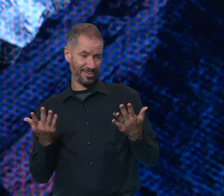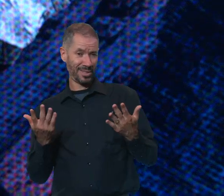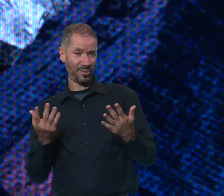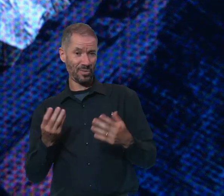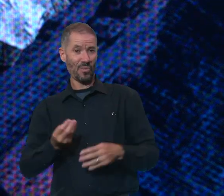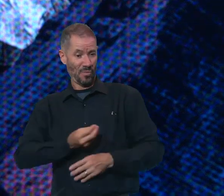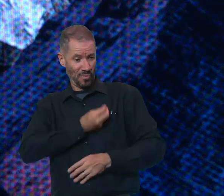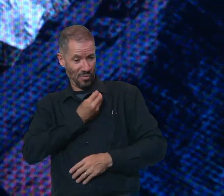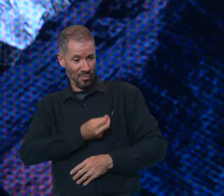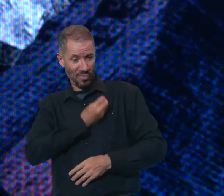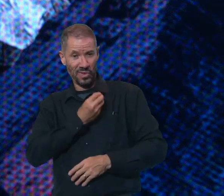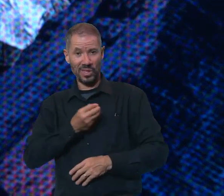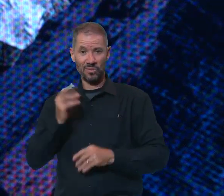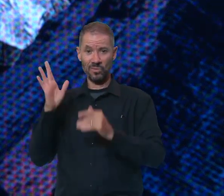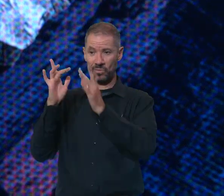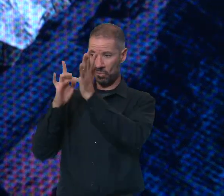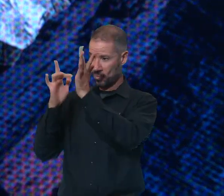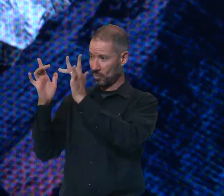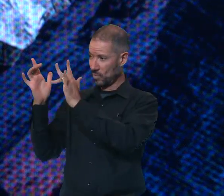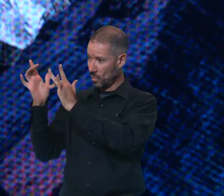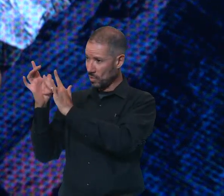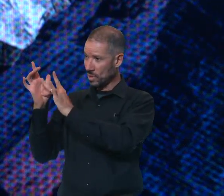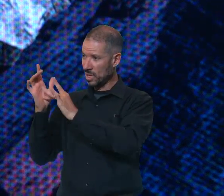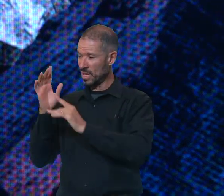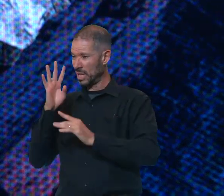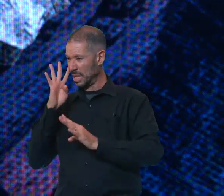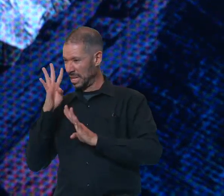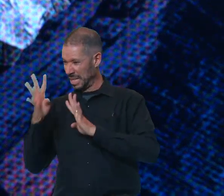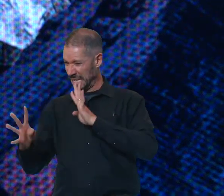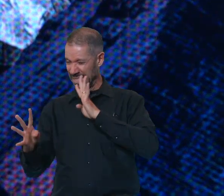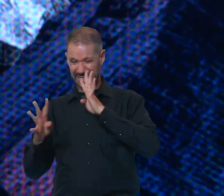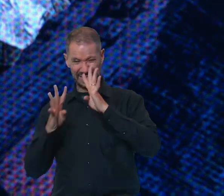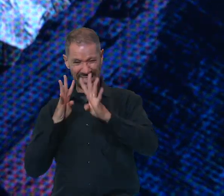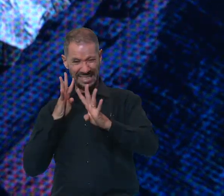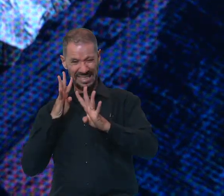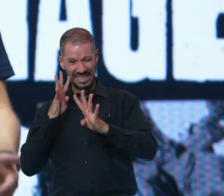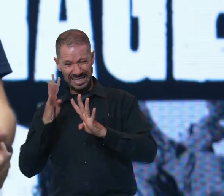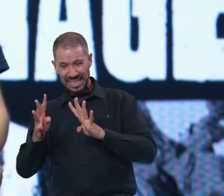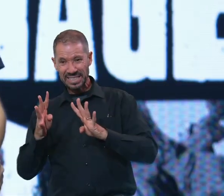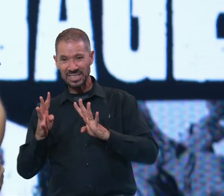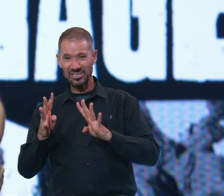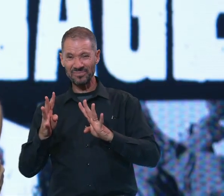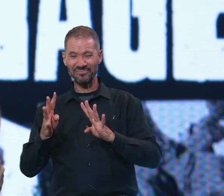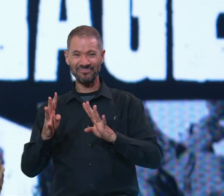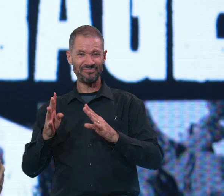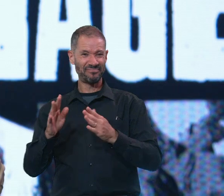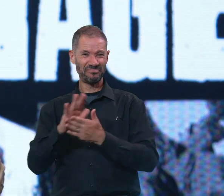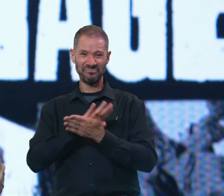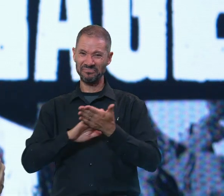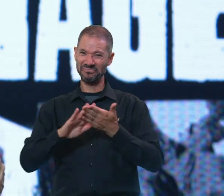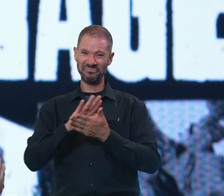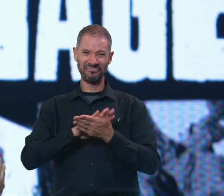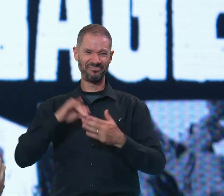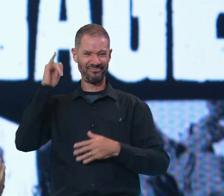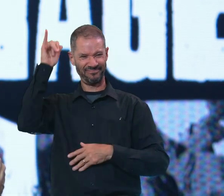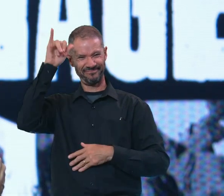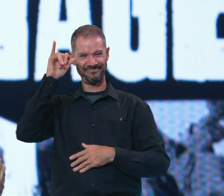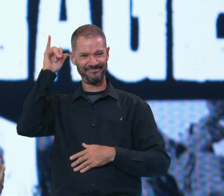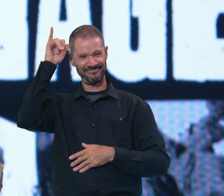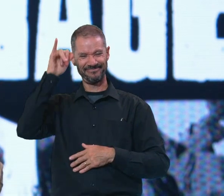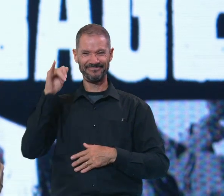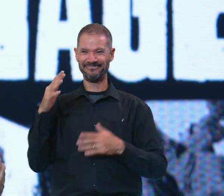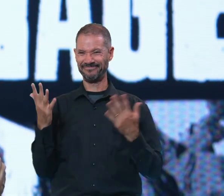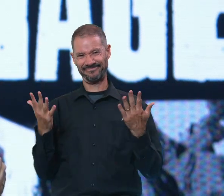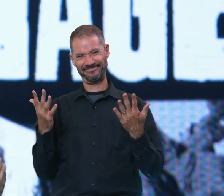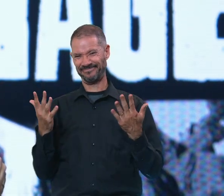você vive Jesus, calúnias como essas não passam de bobagem.